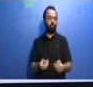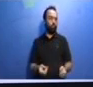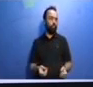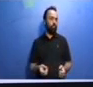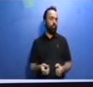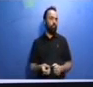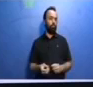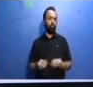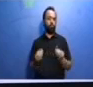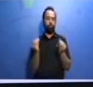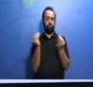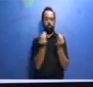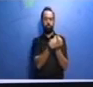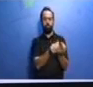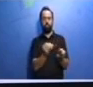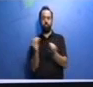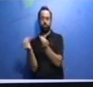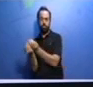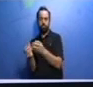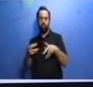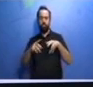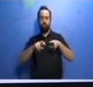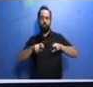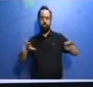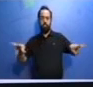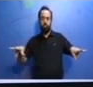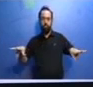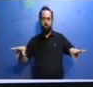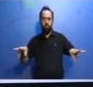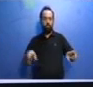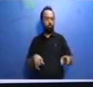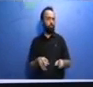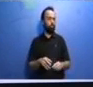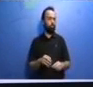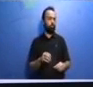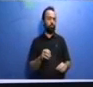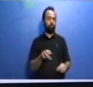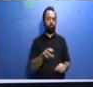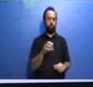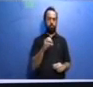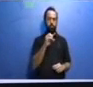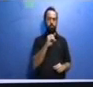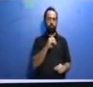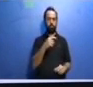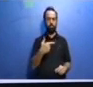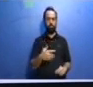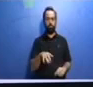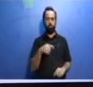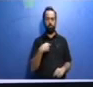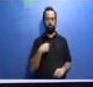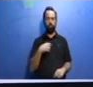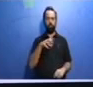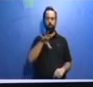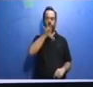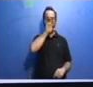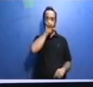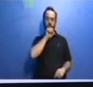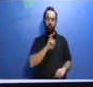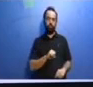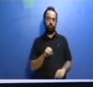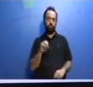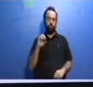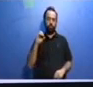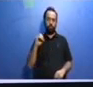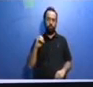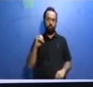temos uma substância completamente diferente. O gás oxigênio é o gás que a gente respira, e o gás ozônio é um